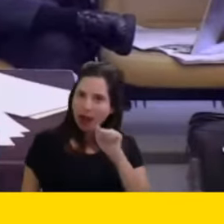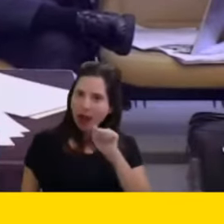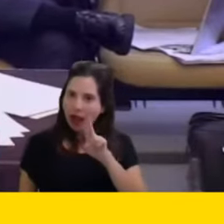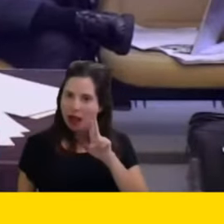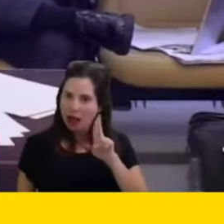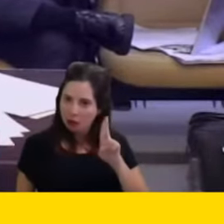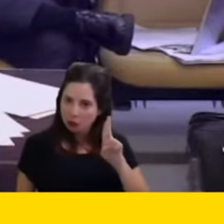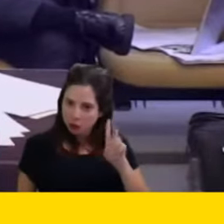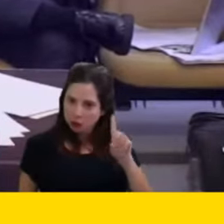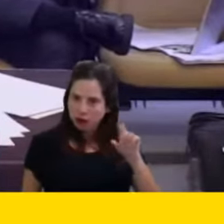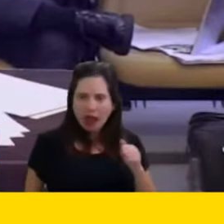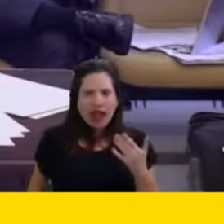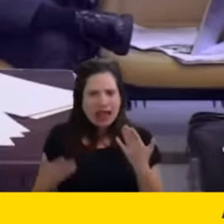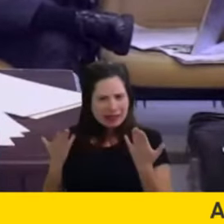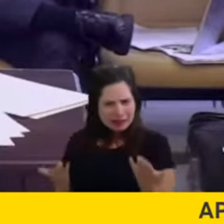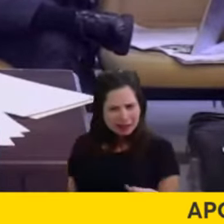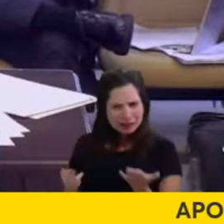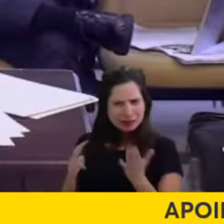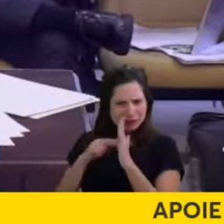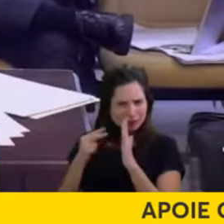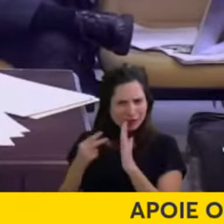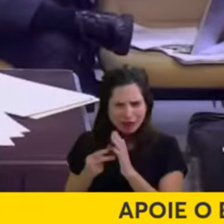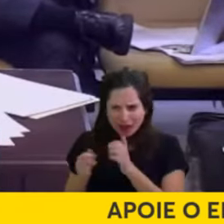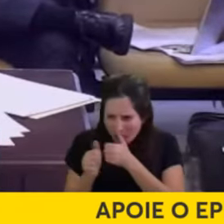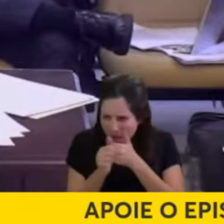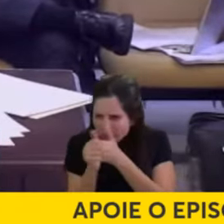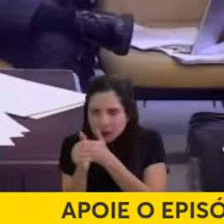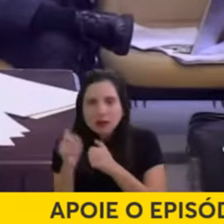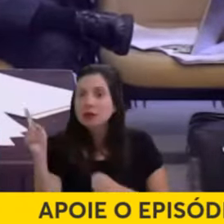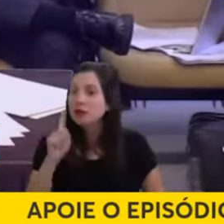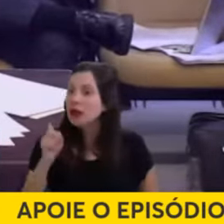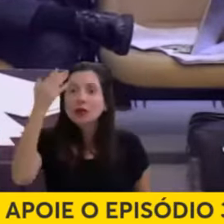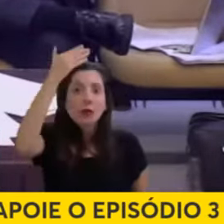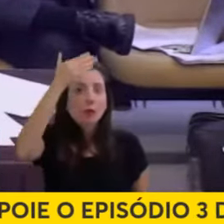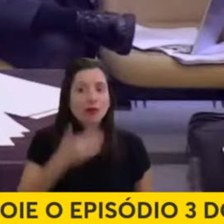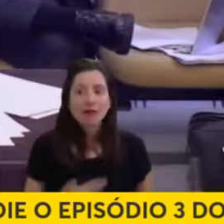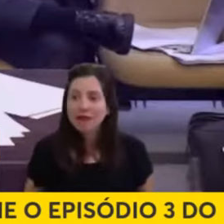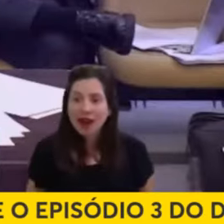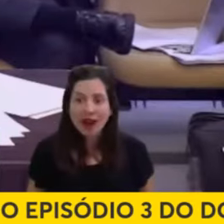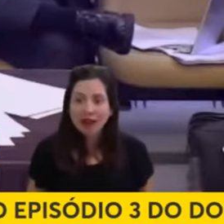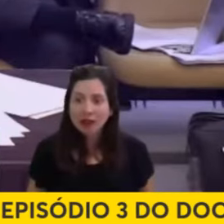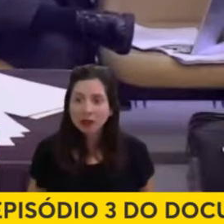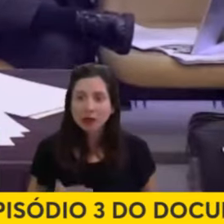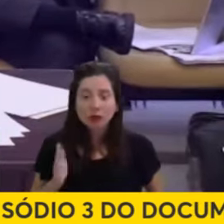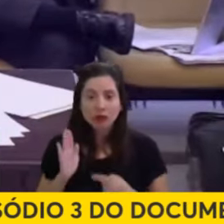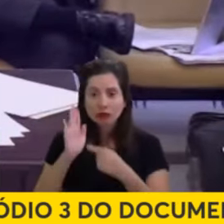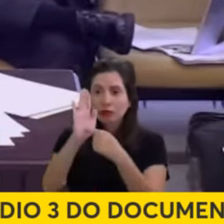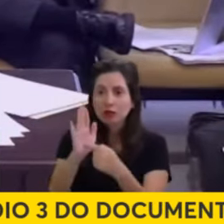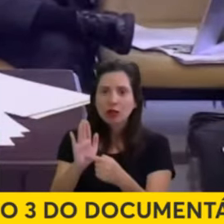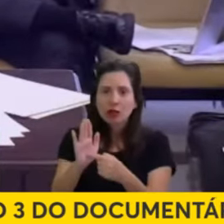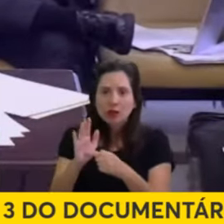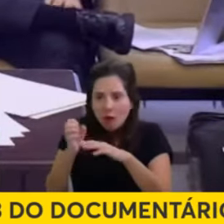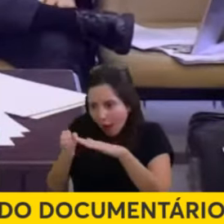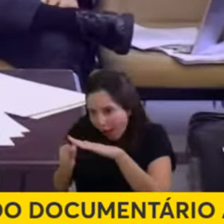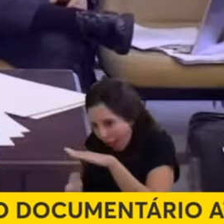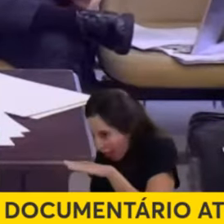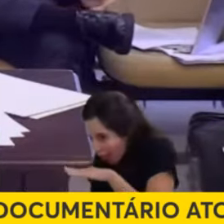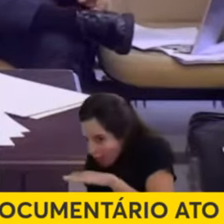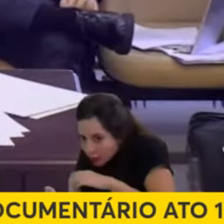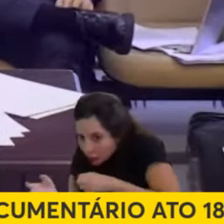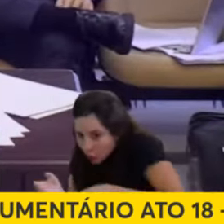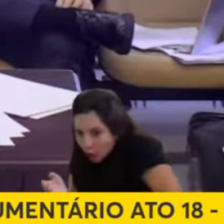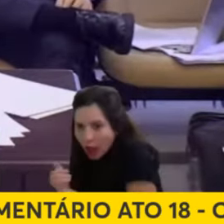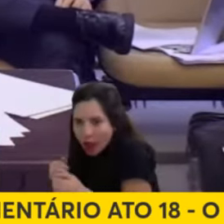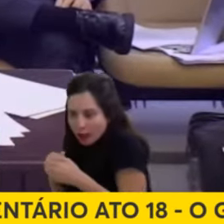invenção senhores tá tudo provado eu fiz questão de trazer para vossas excelências aqui e nós não podemos jogar para debaixo do tapete tudo isso daqui que se